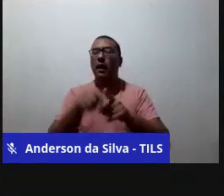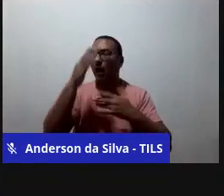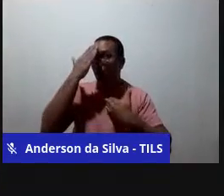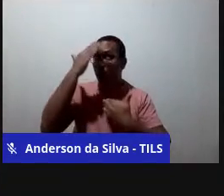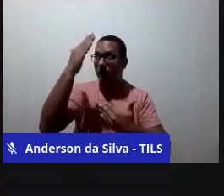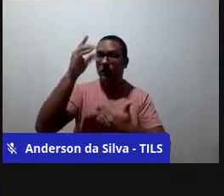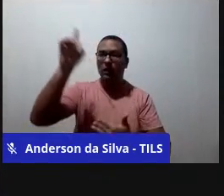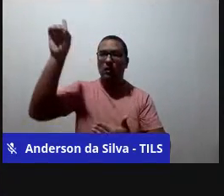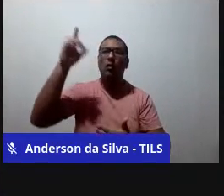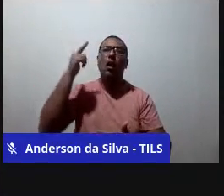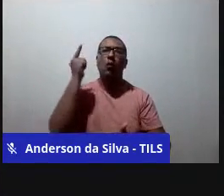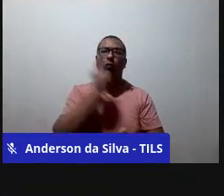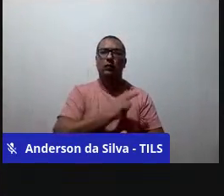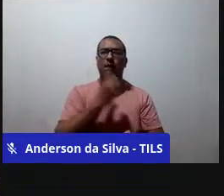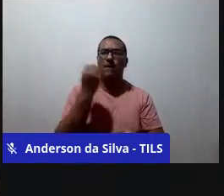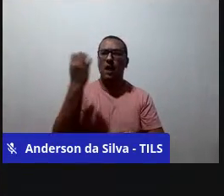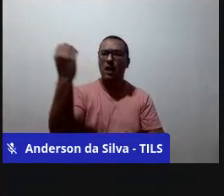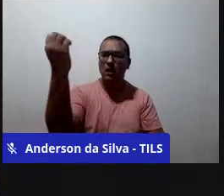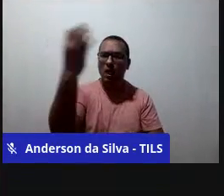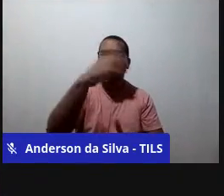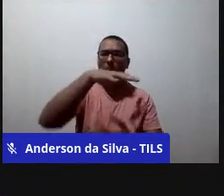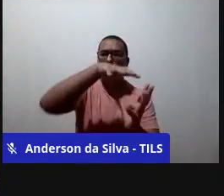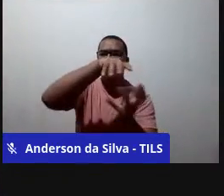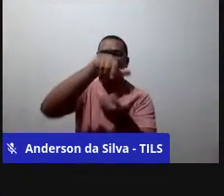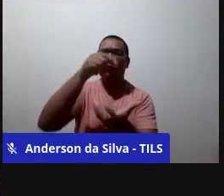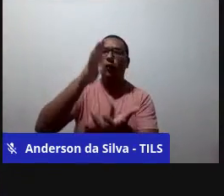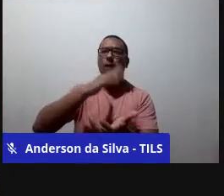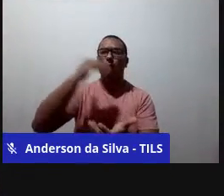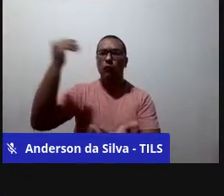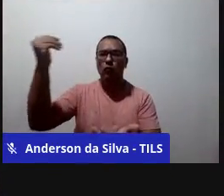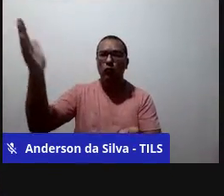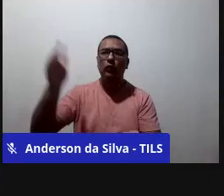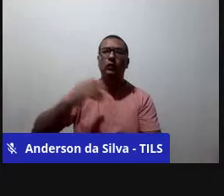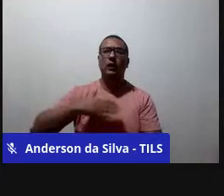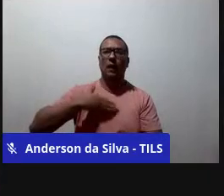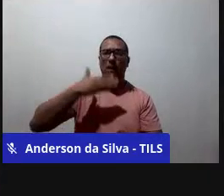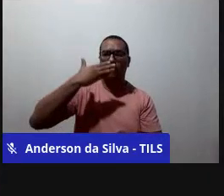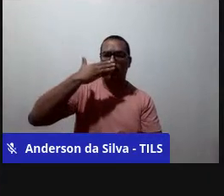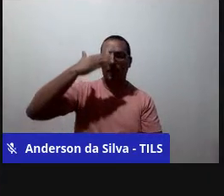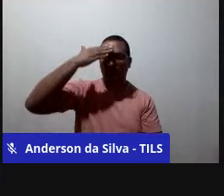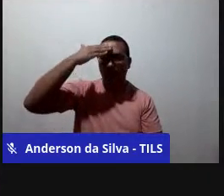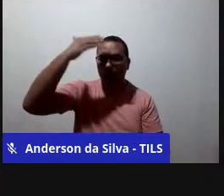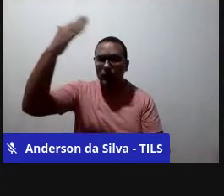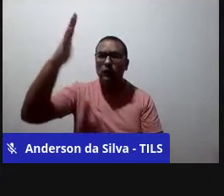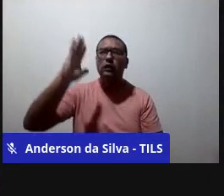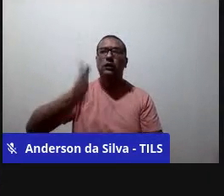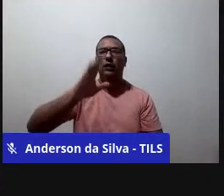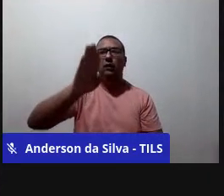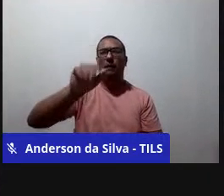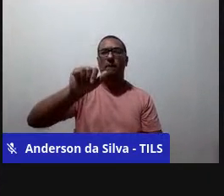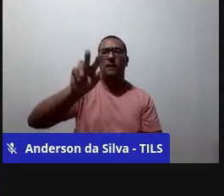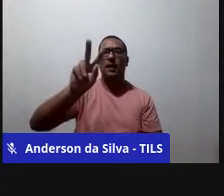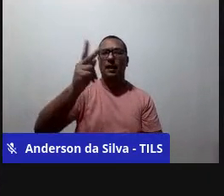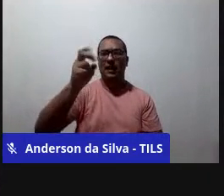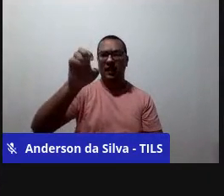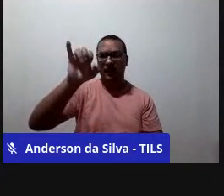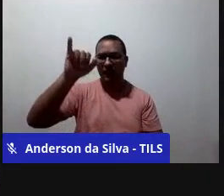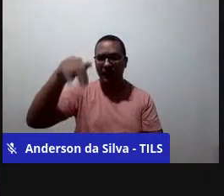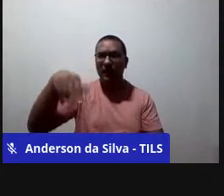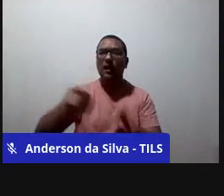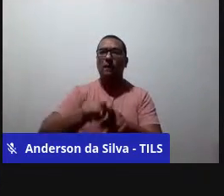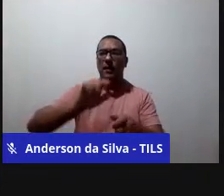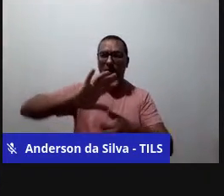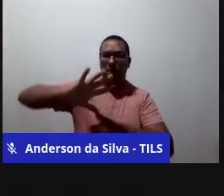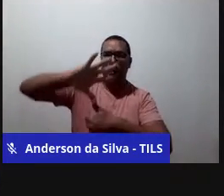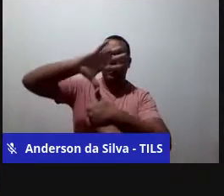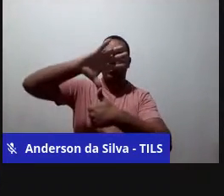viajar o mundo todo. Eu já estive lá no Oriente Médio, trabalhando na Arábia Saudita, em Bahrein, aqui na América do Norte,